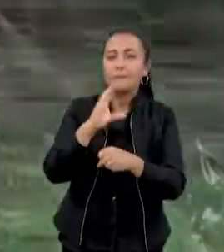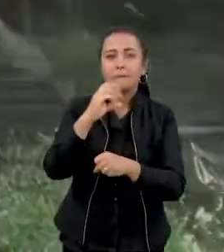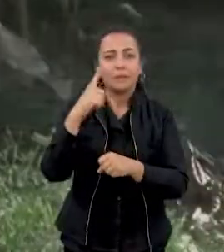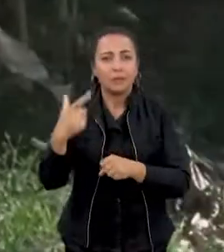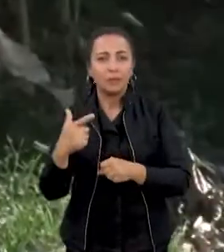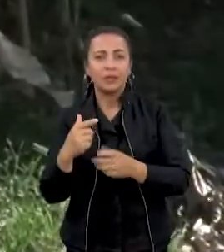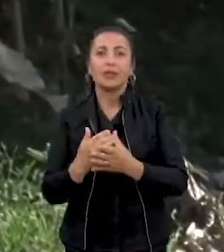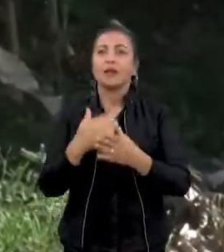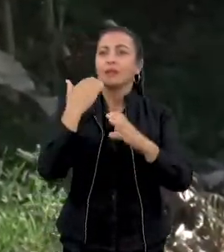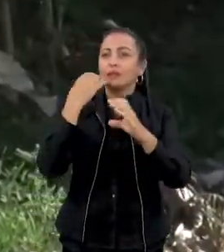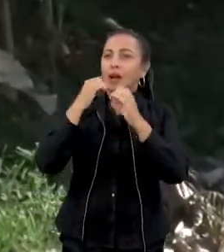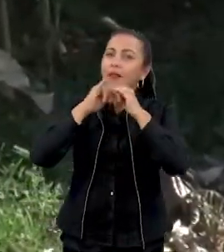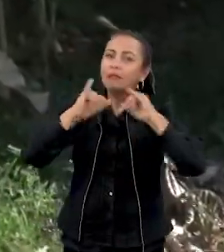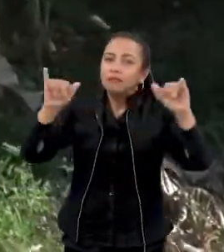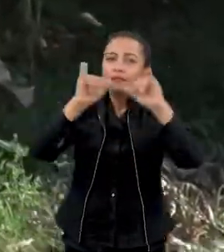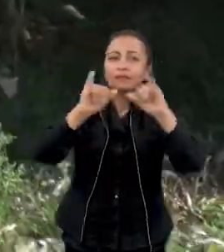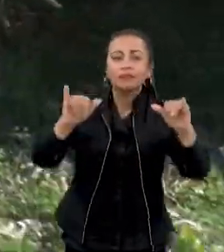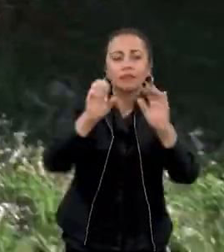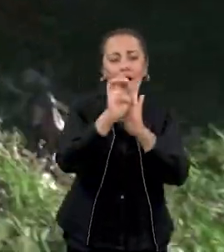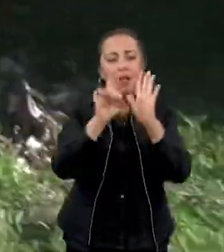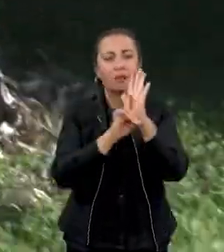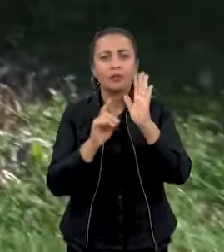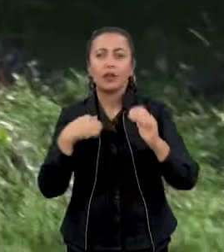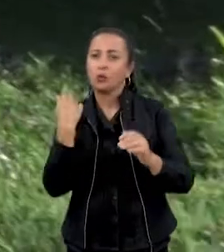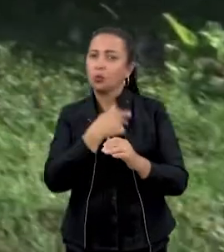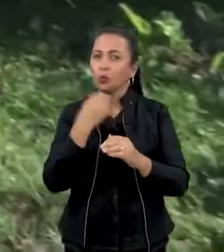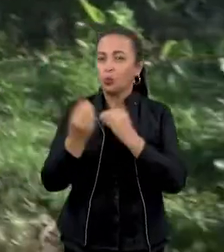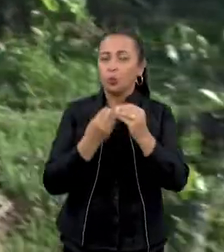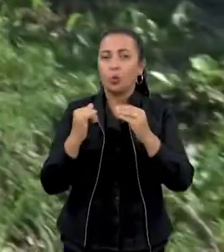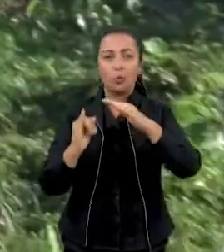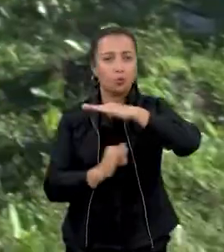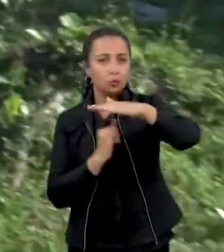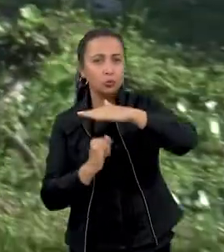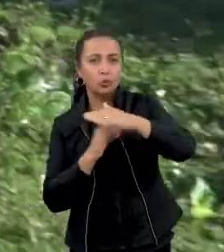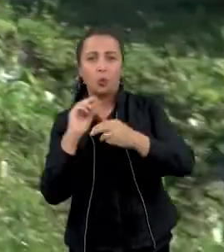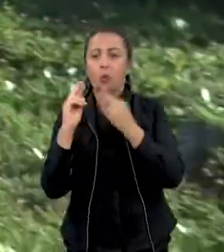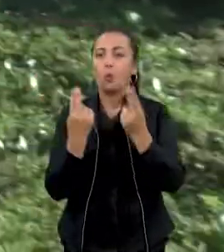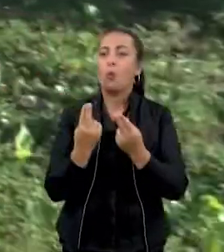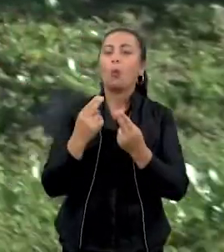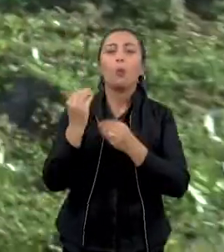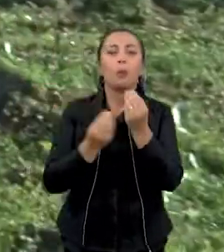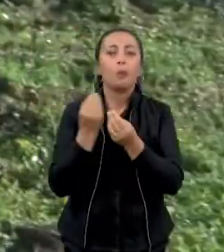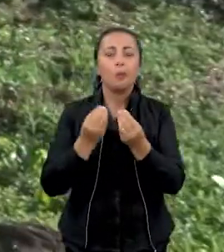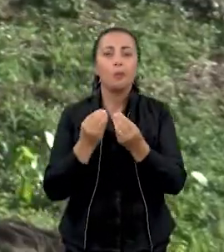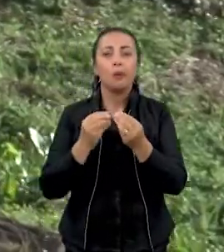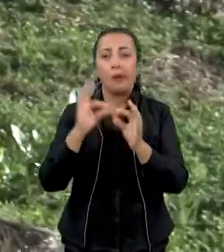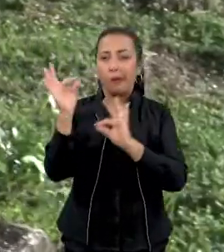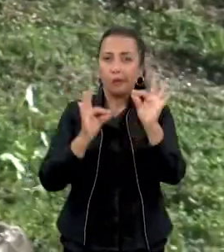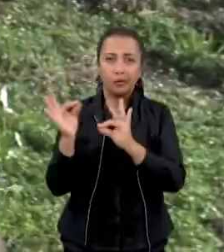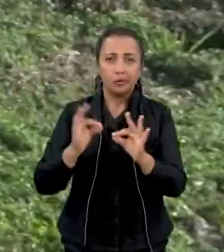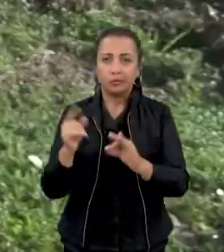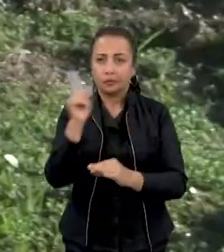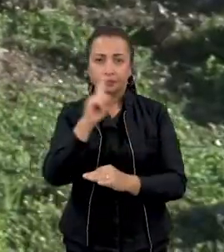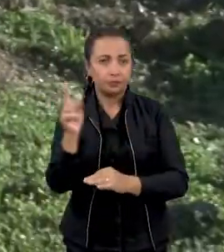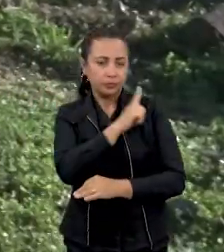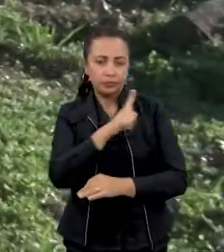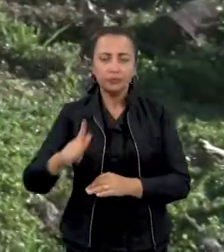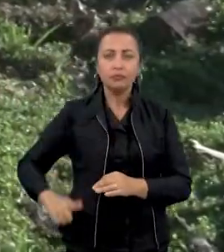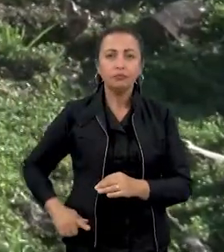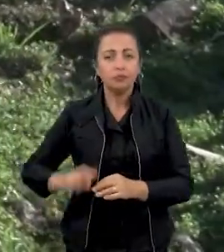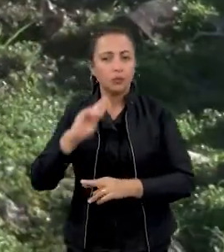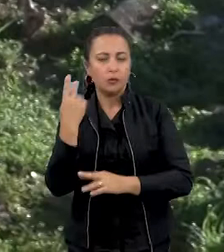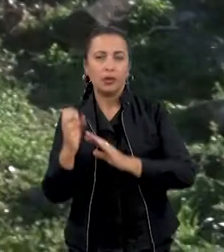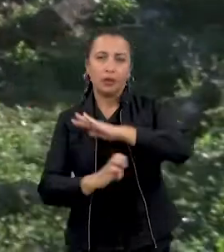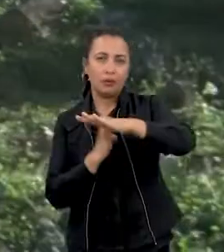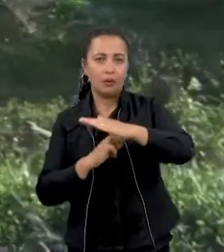que elas emitiram. Então elas lançam edital e aí a gente, como instituição ou como uma organização não